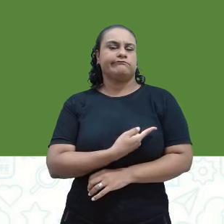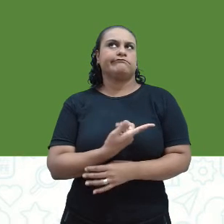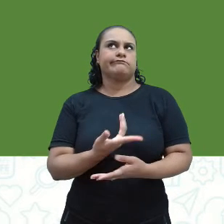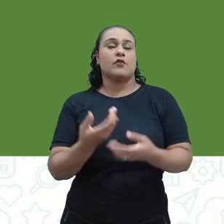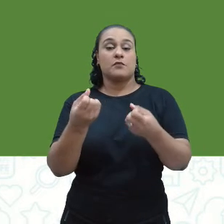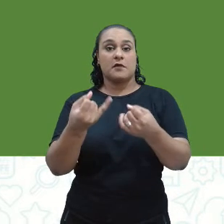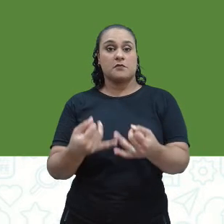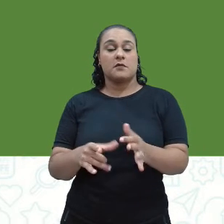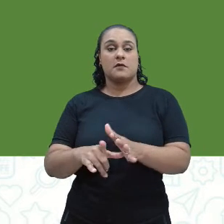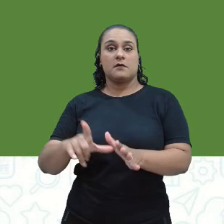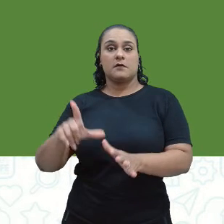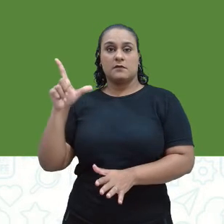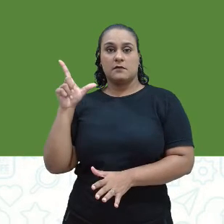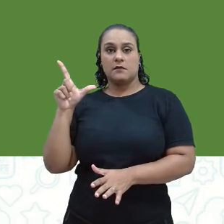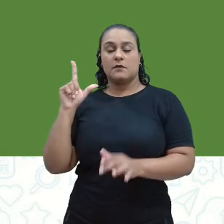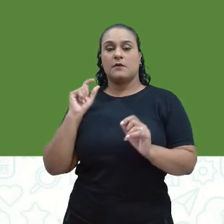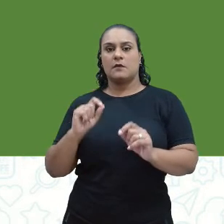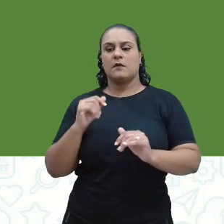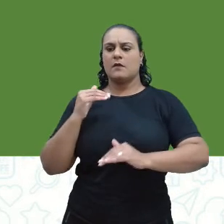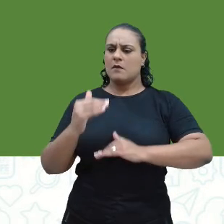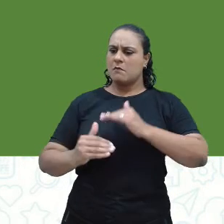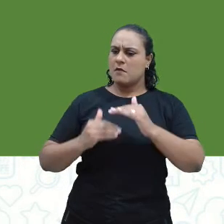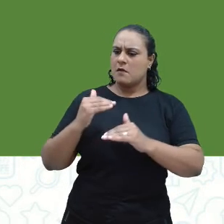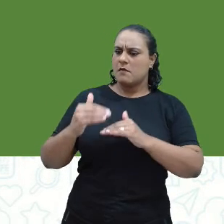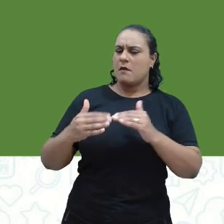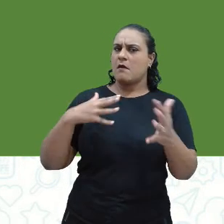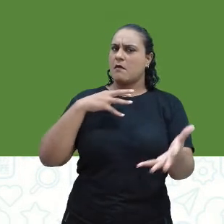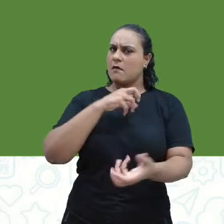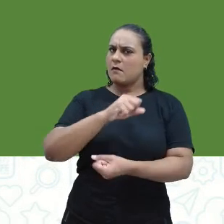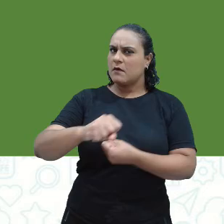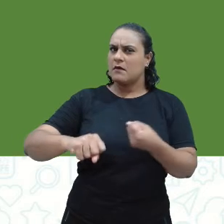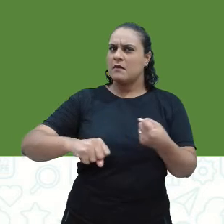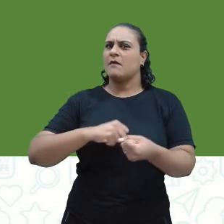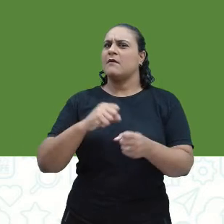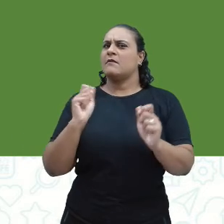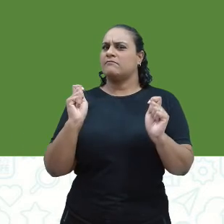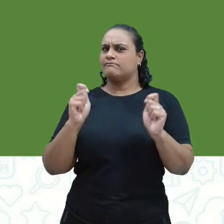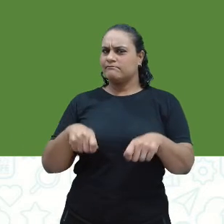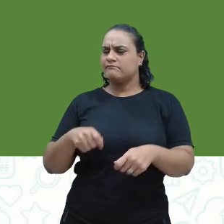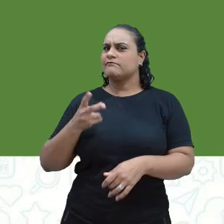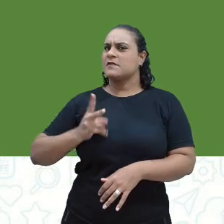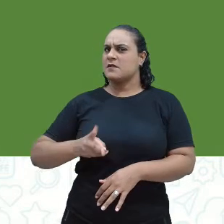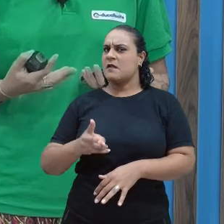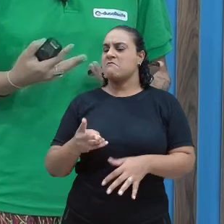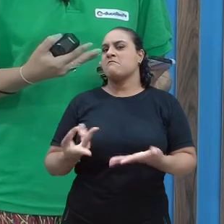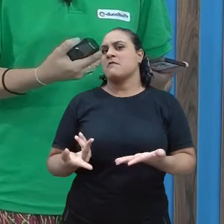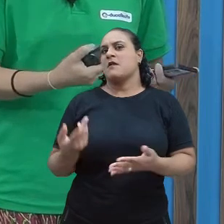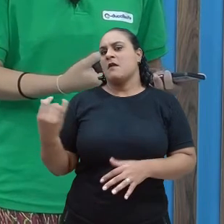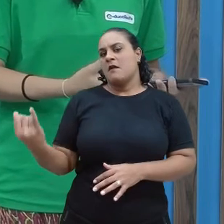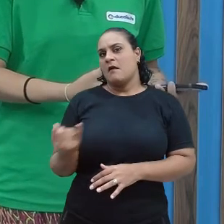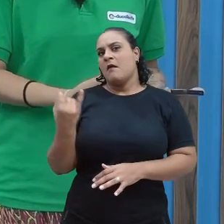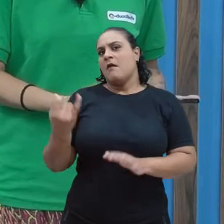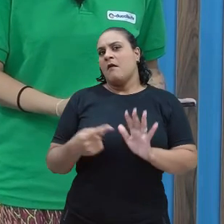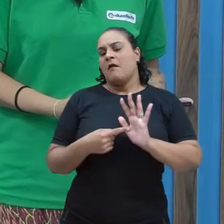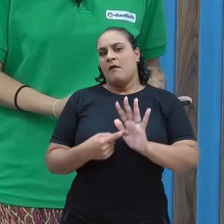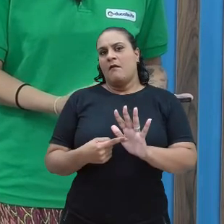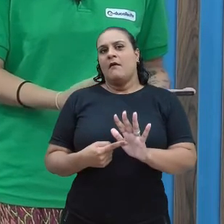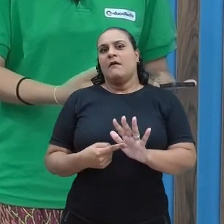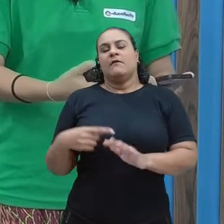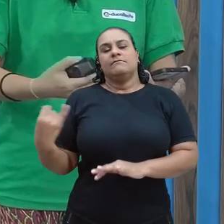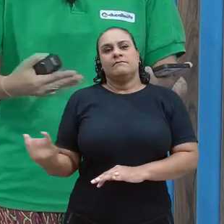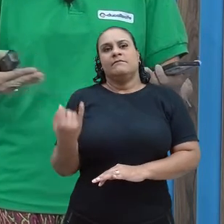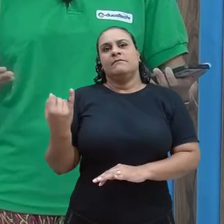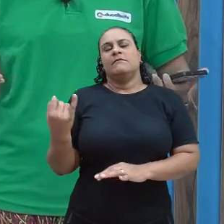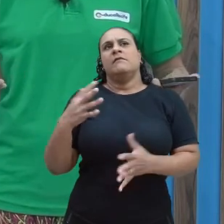falando anteriormente, um desenvolvimento sustentável, que a gente sempre frisa aqui, né, que sustentabilidade